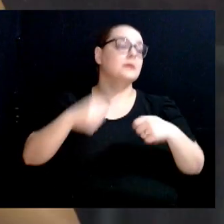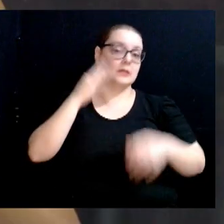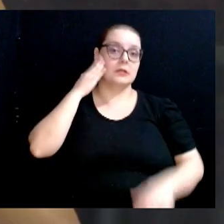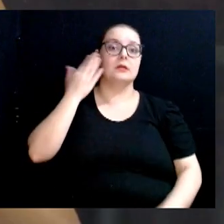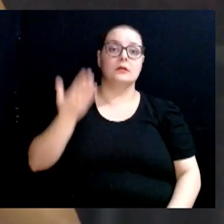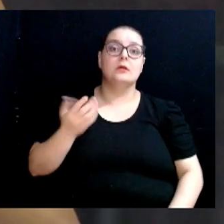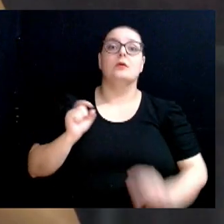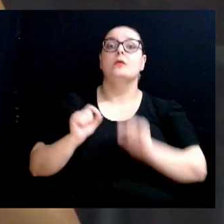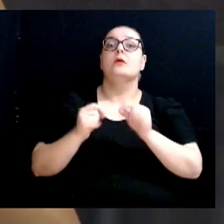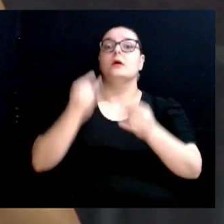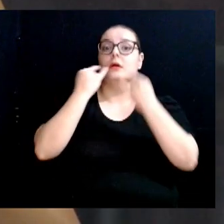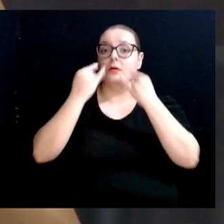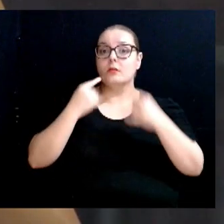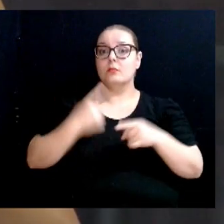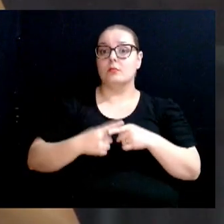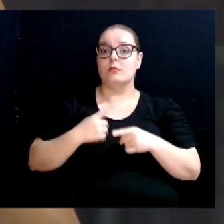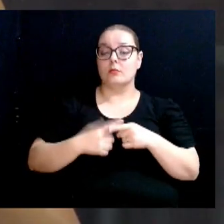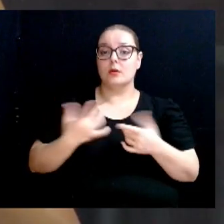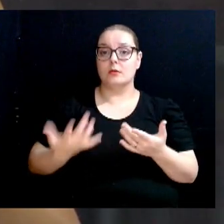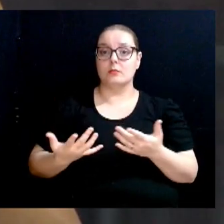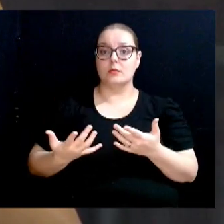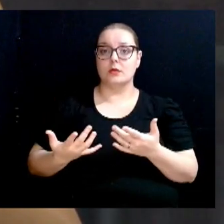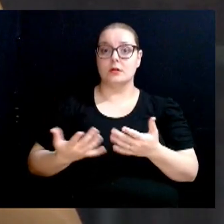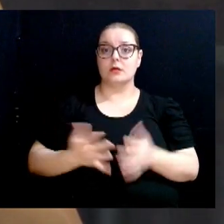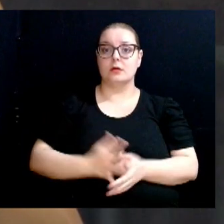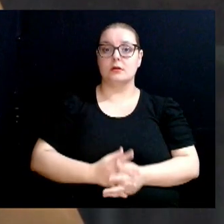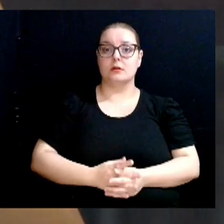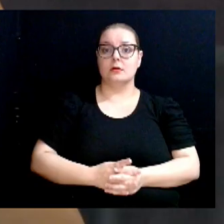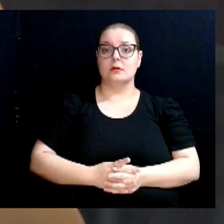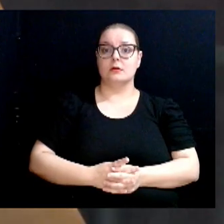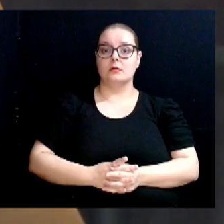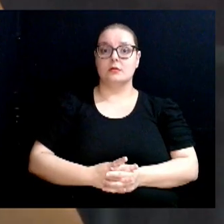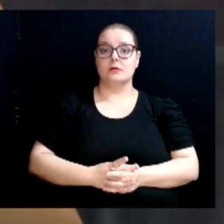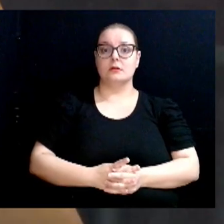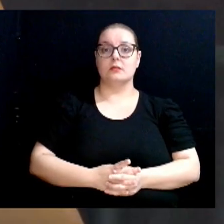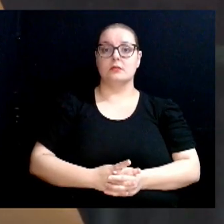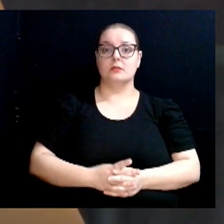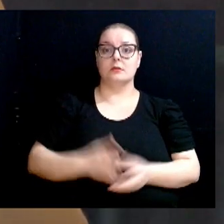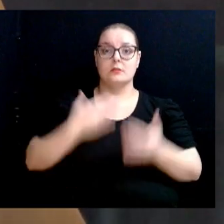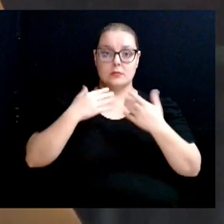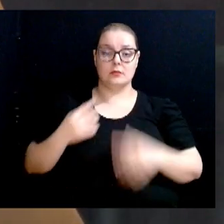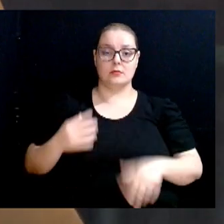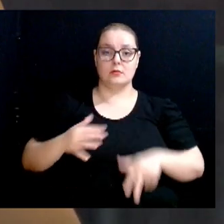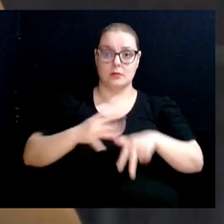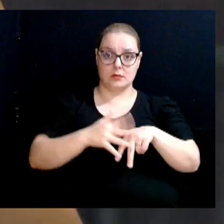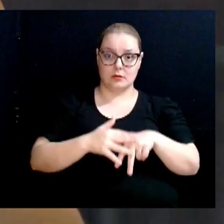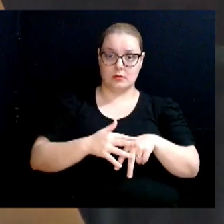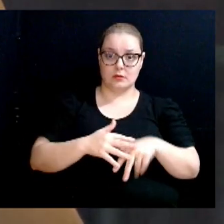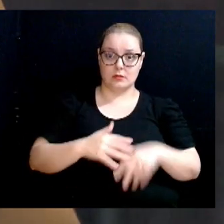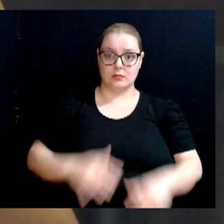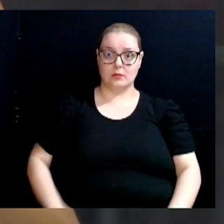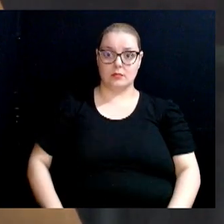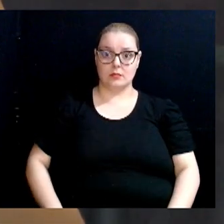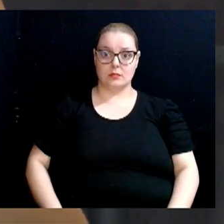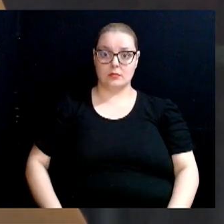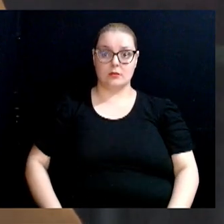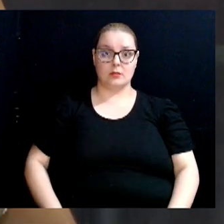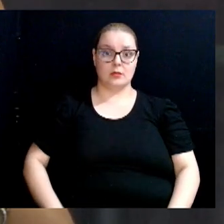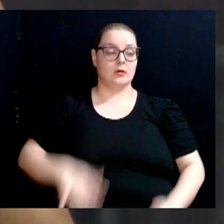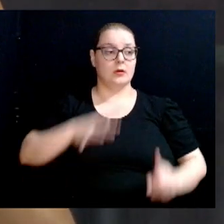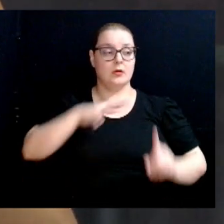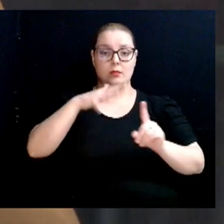vezes eu tava falando assim esses dias com um paciente, eu admiro tudo, mas na hora, diante